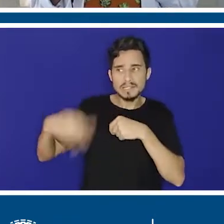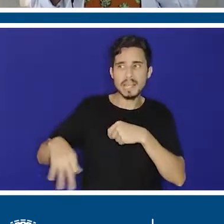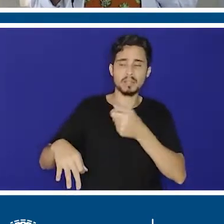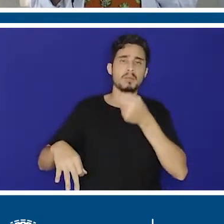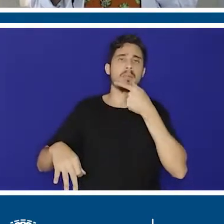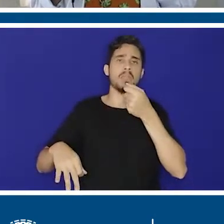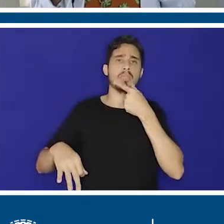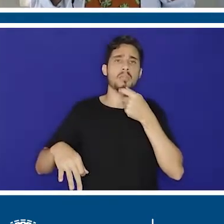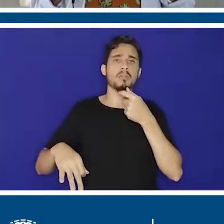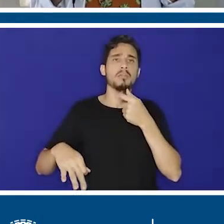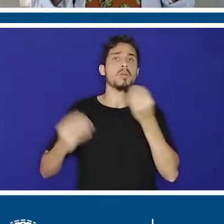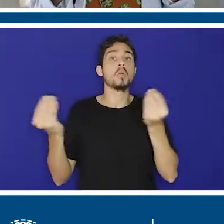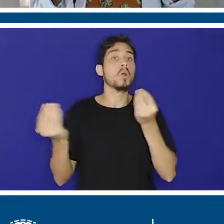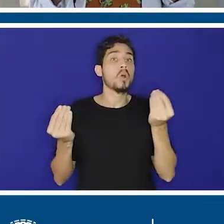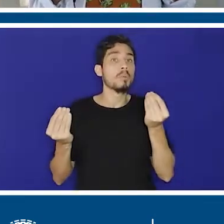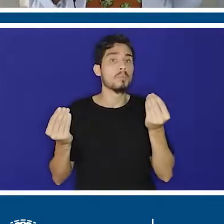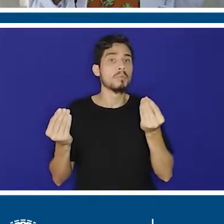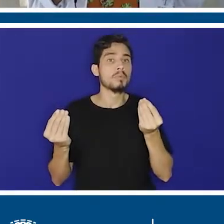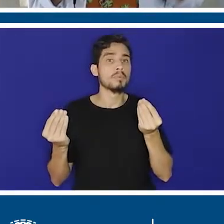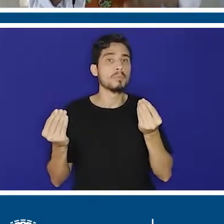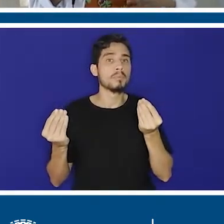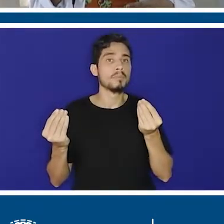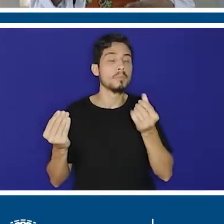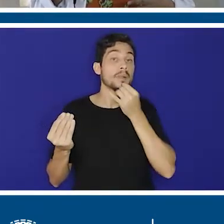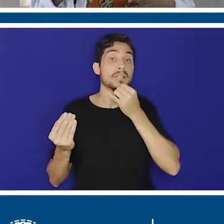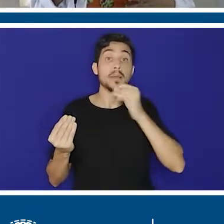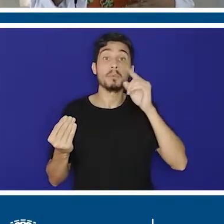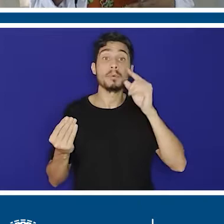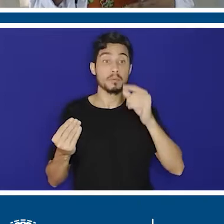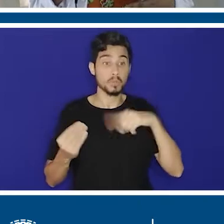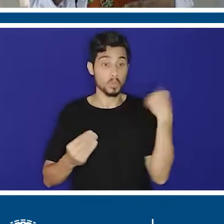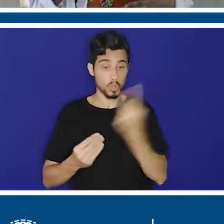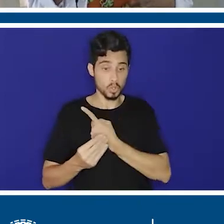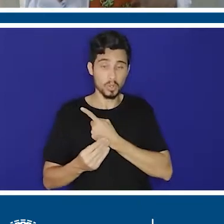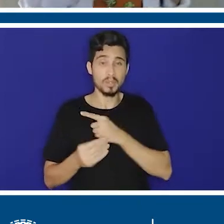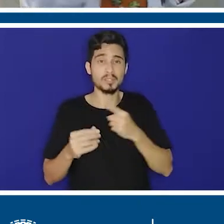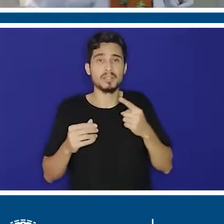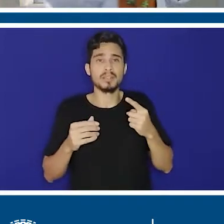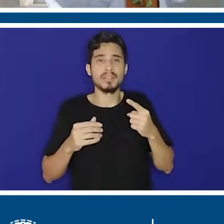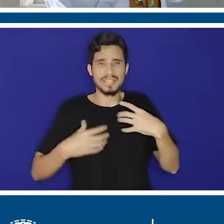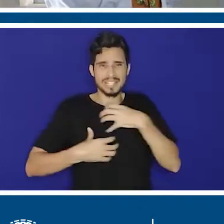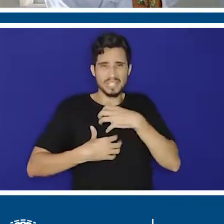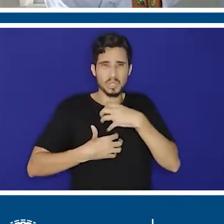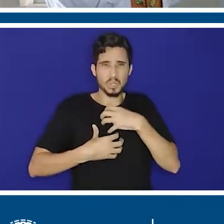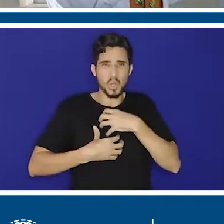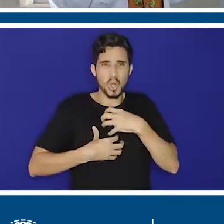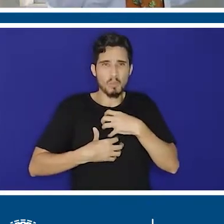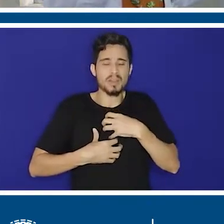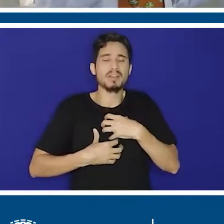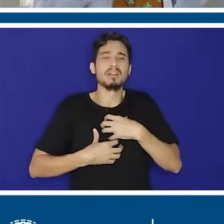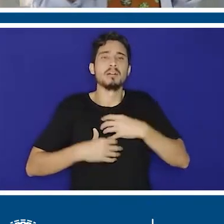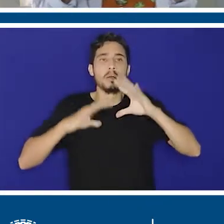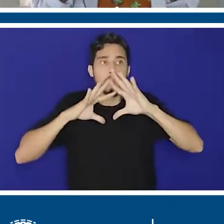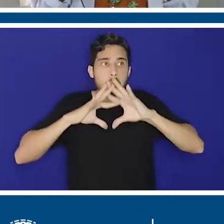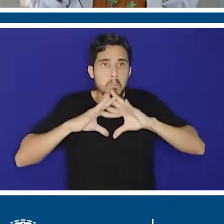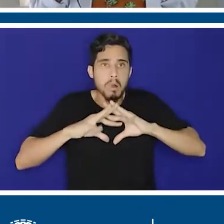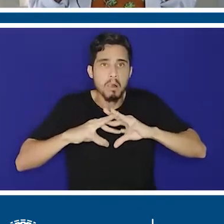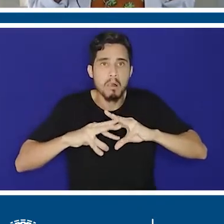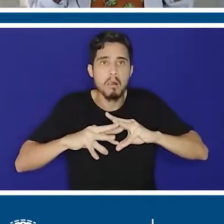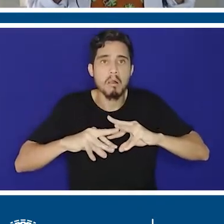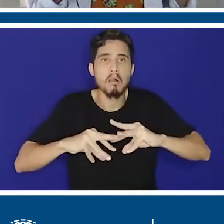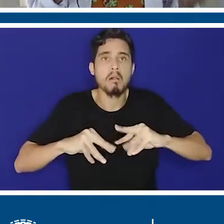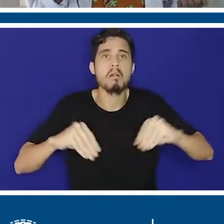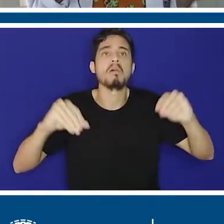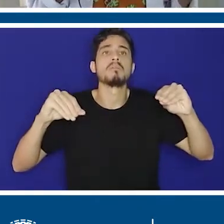melhora clínica, claro. A redução dos sintomas, né? Mas a gente geralmente, às vezes, pede para